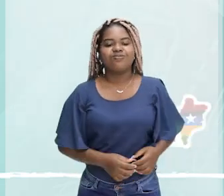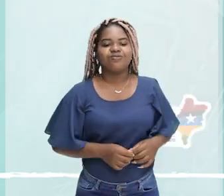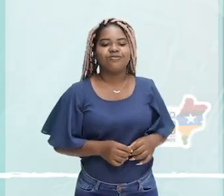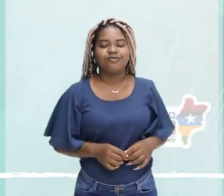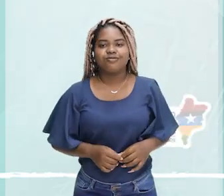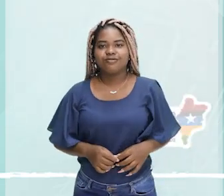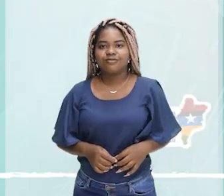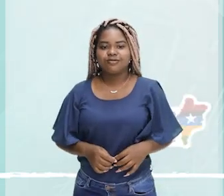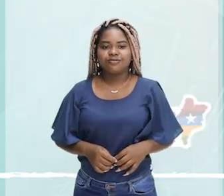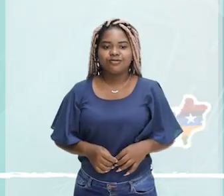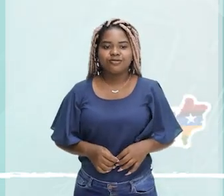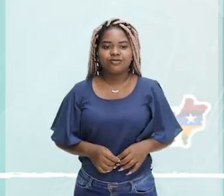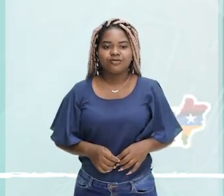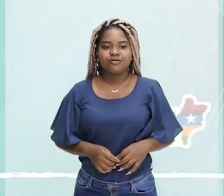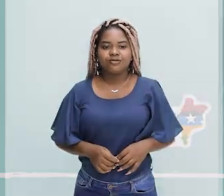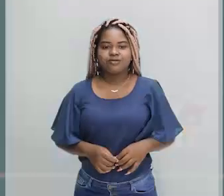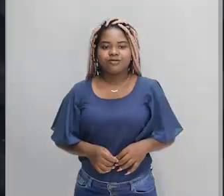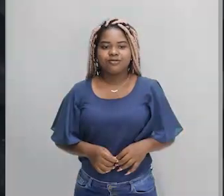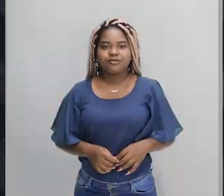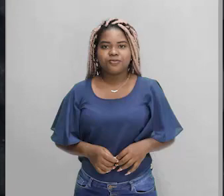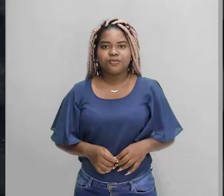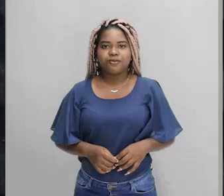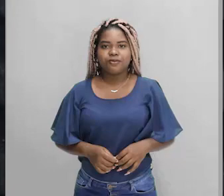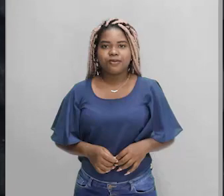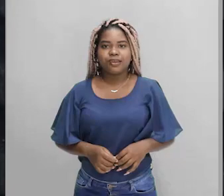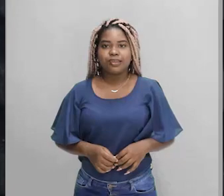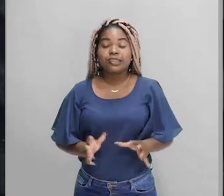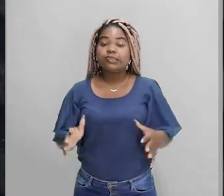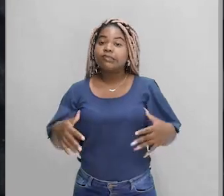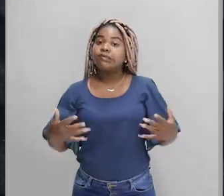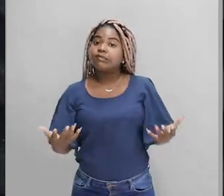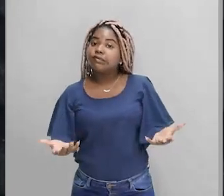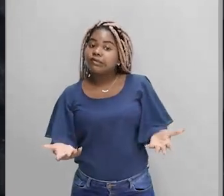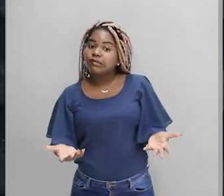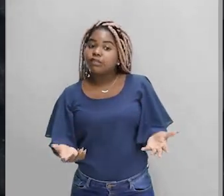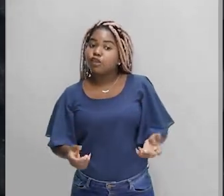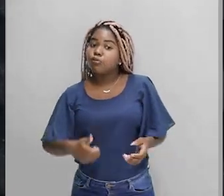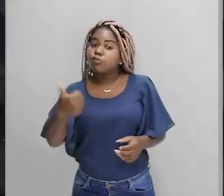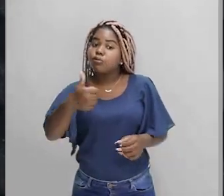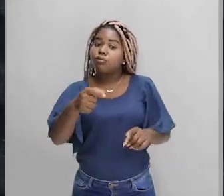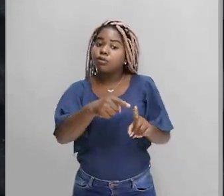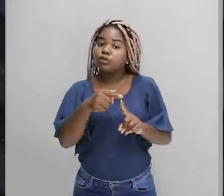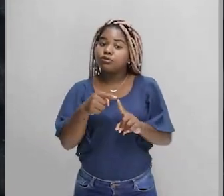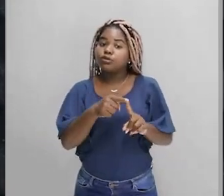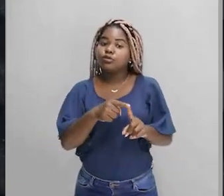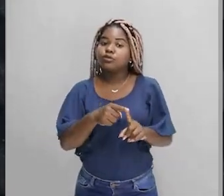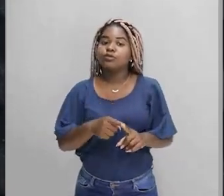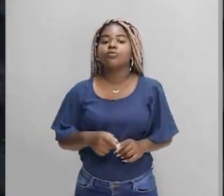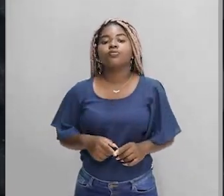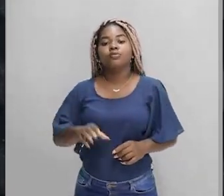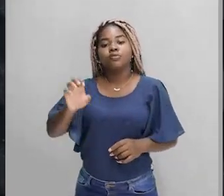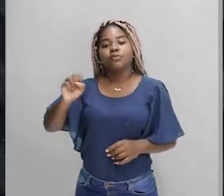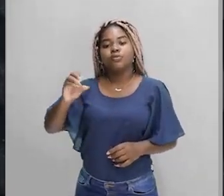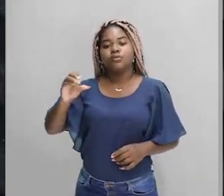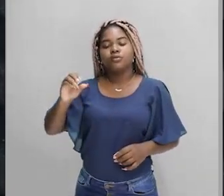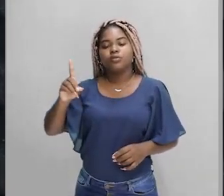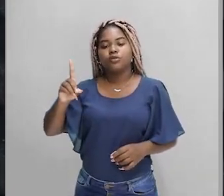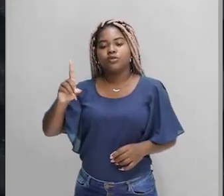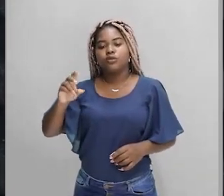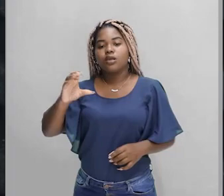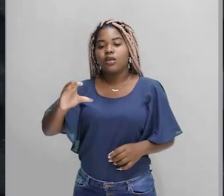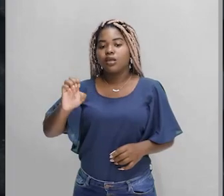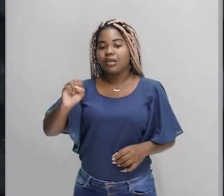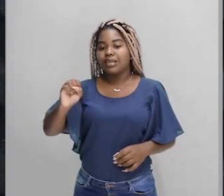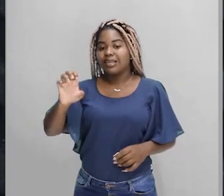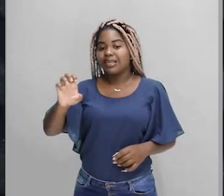modernos. Beleza? Gente bonita, então vamos agora. Primeiro tipo de estrutura, os escudos cristalinos, tá? Primeira